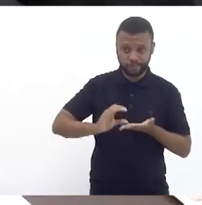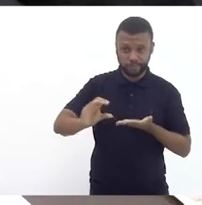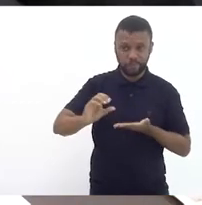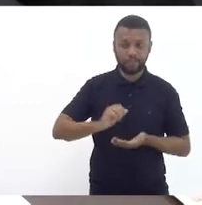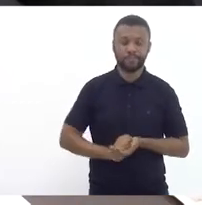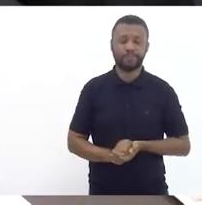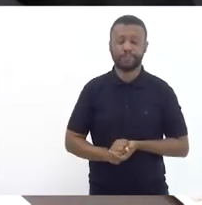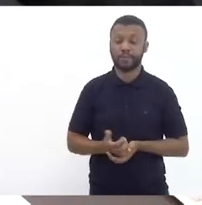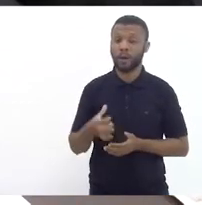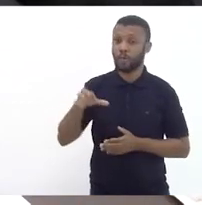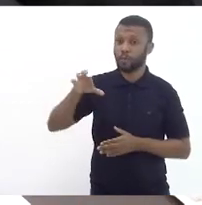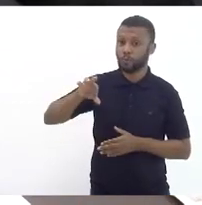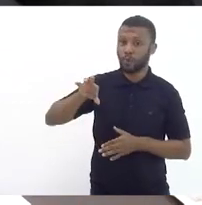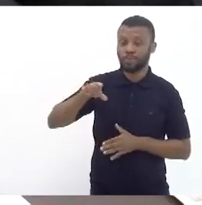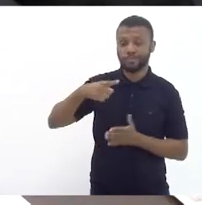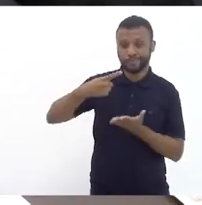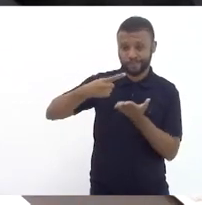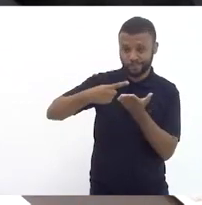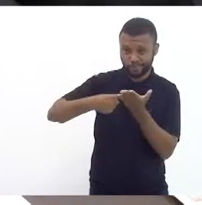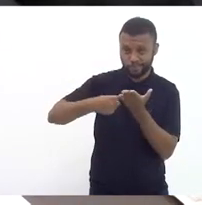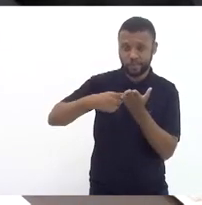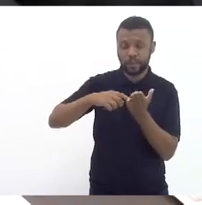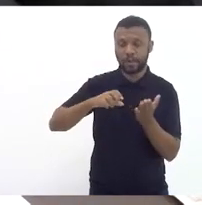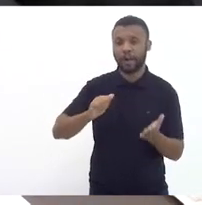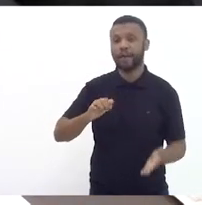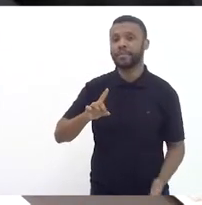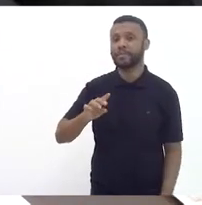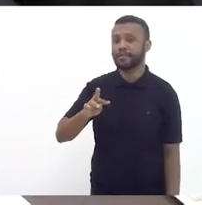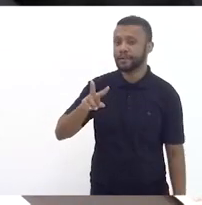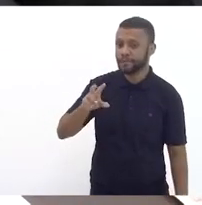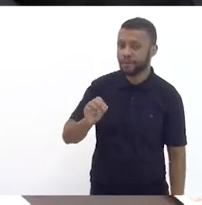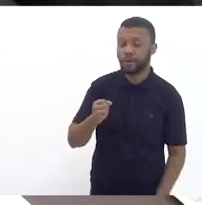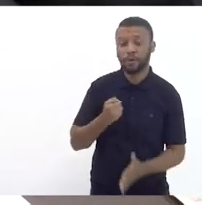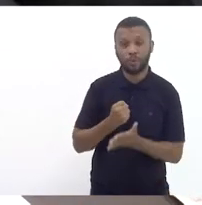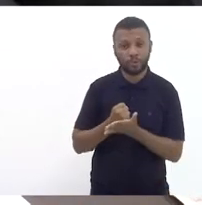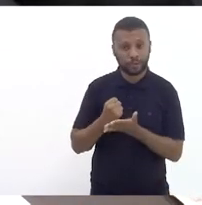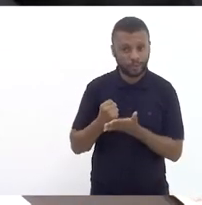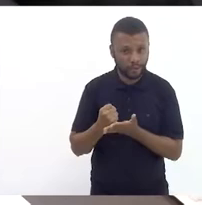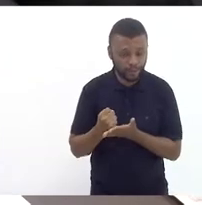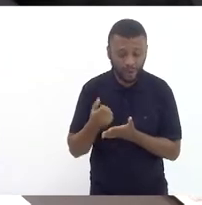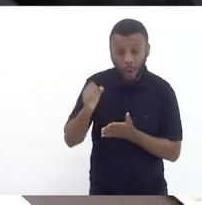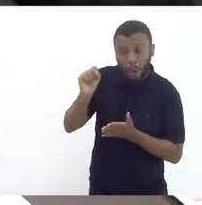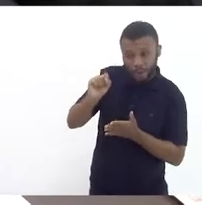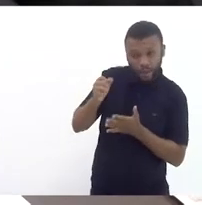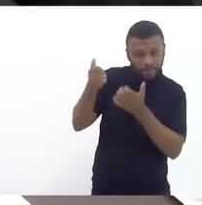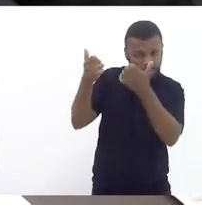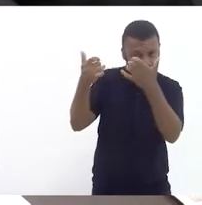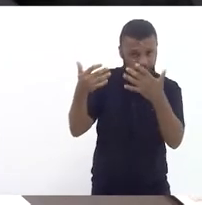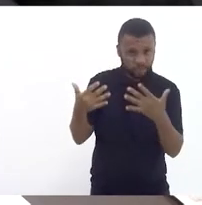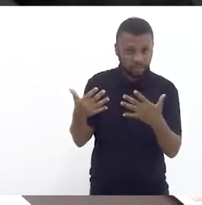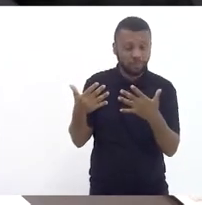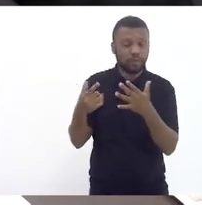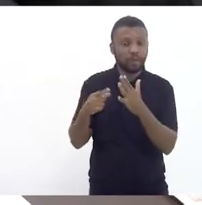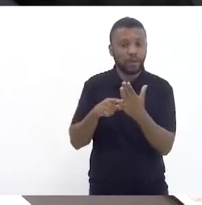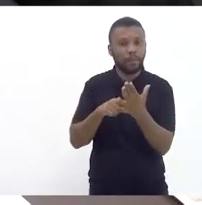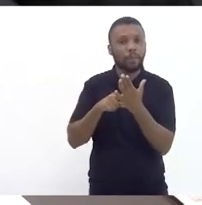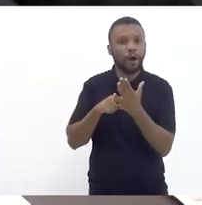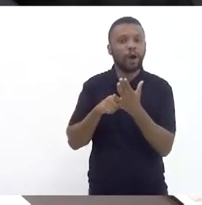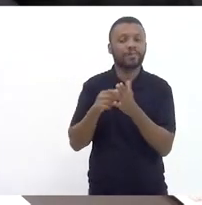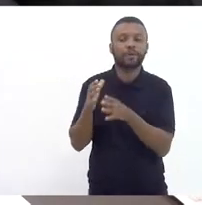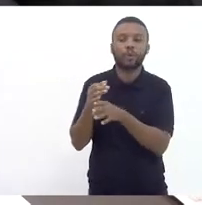termo auditivo ao contrato, que é de 2014, na verdade, o oitavo, como o senhor falou, ele traz o rol de